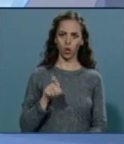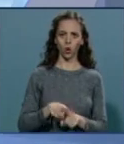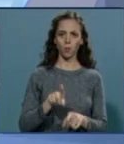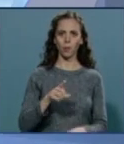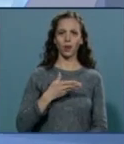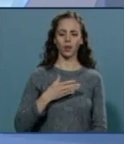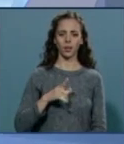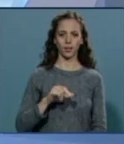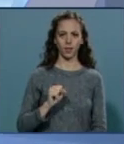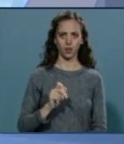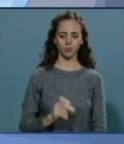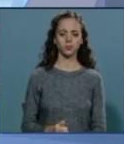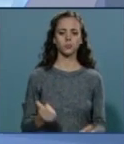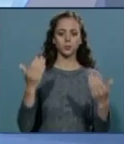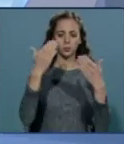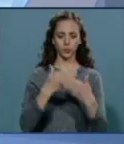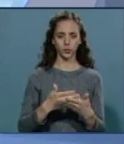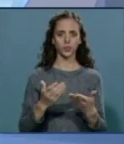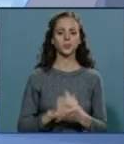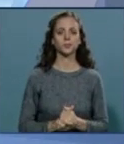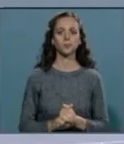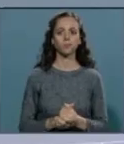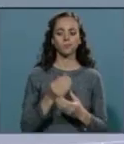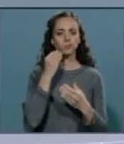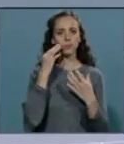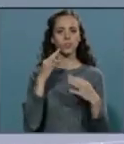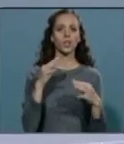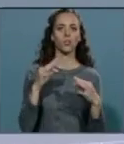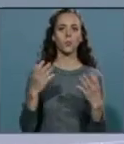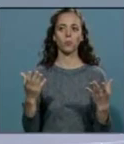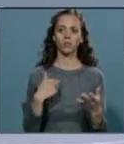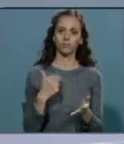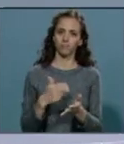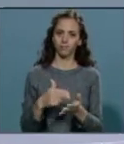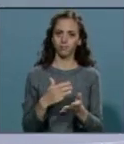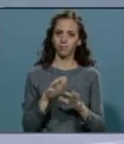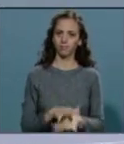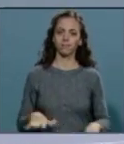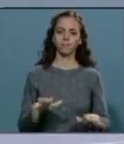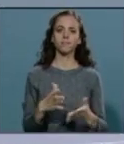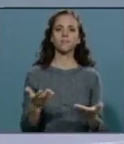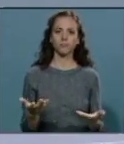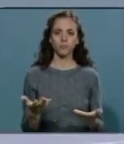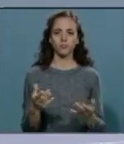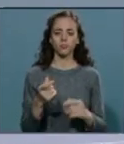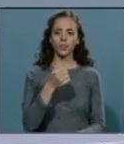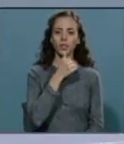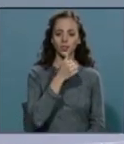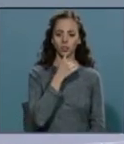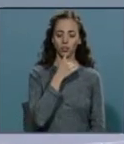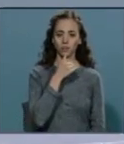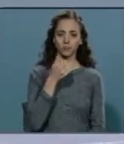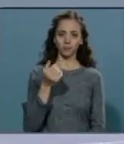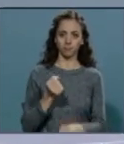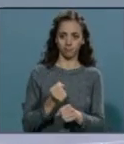liga oi boa noite ainda naturalmente que guardará com celebridade estes são os que vão